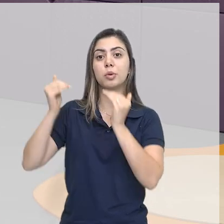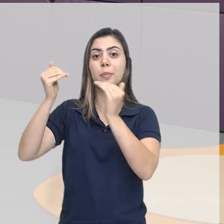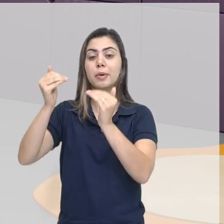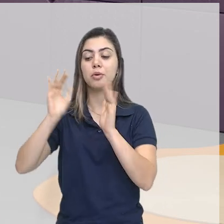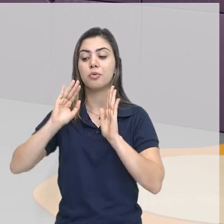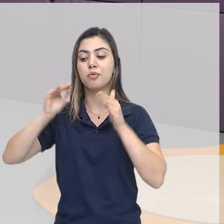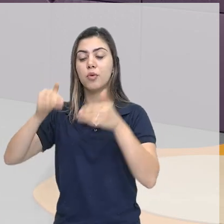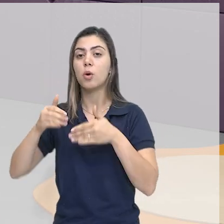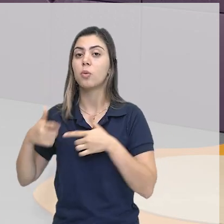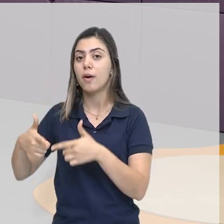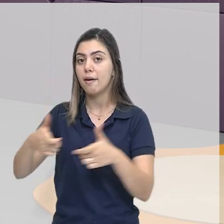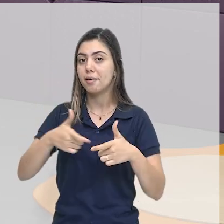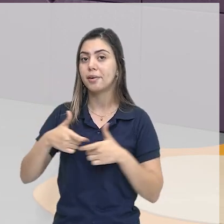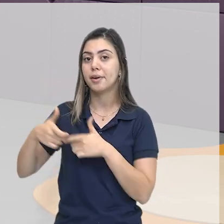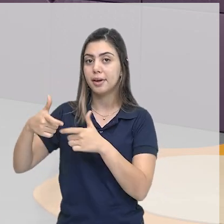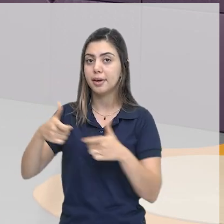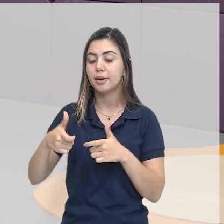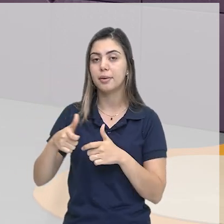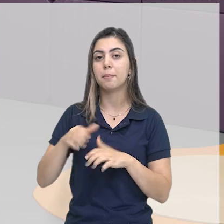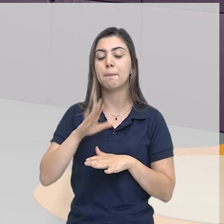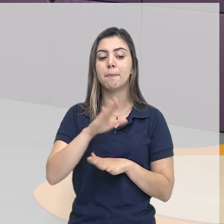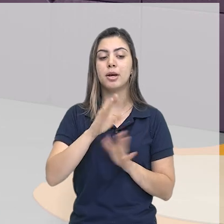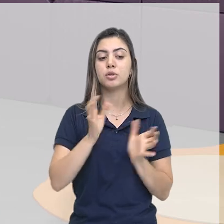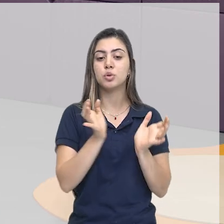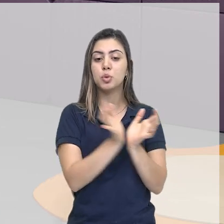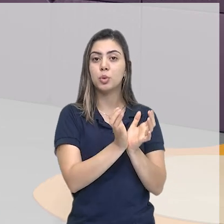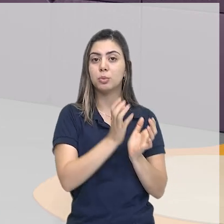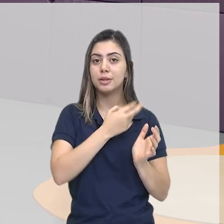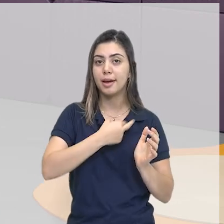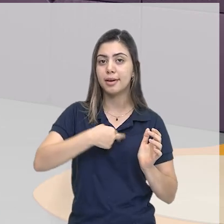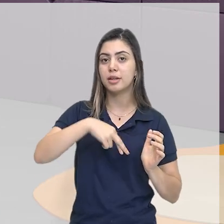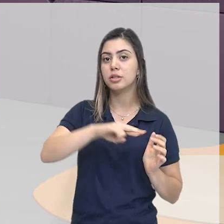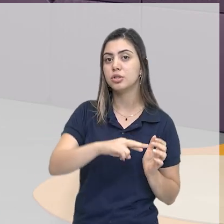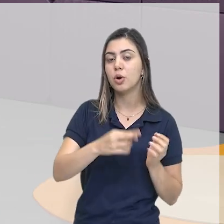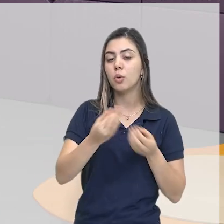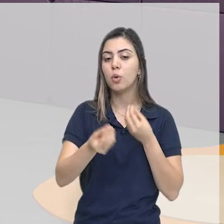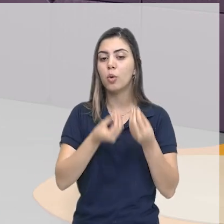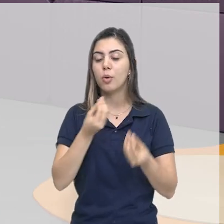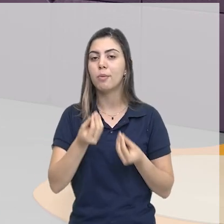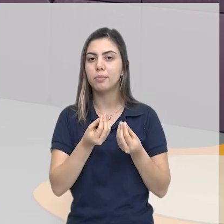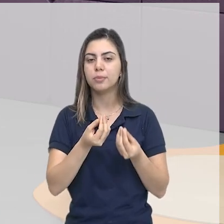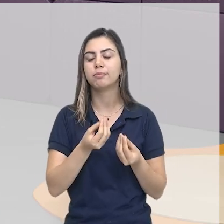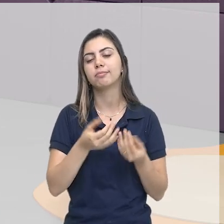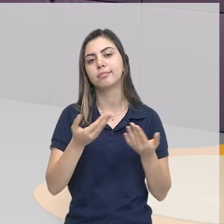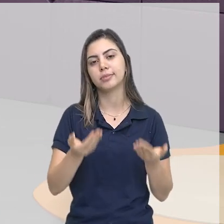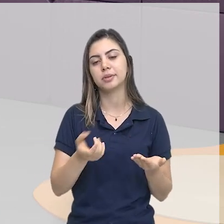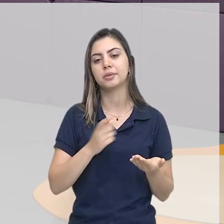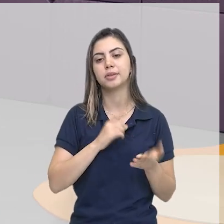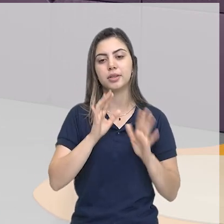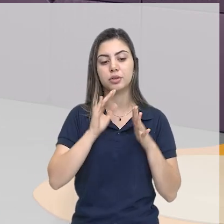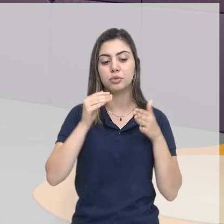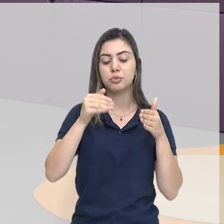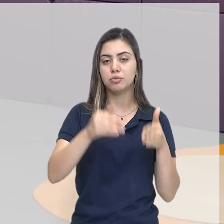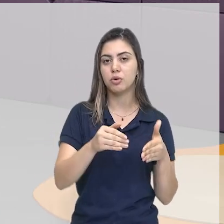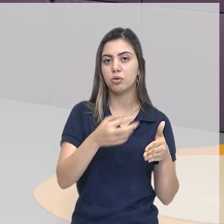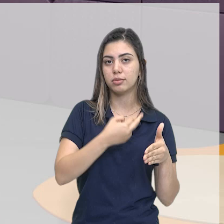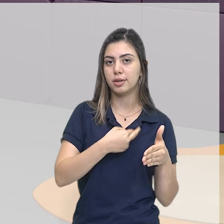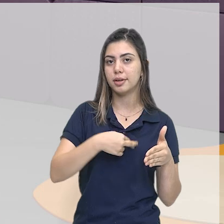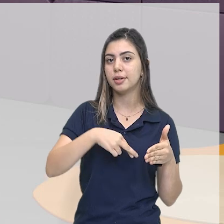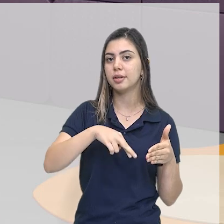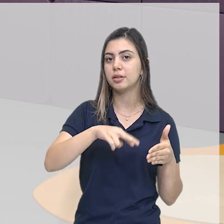a guerra e o clero, né, na figura principalmente dos